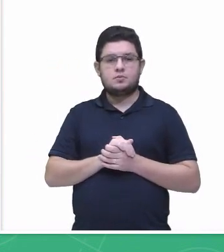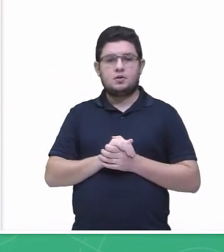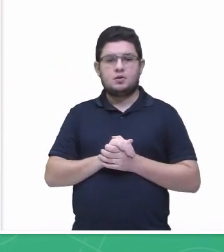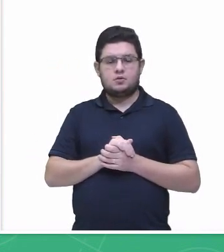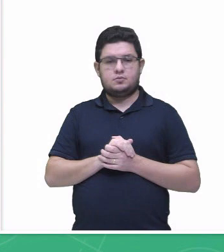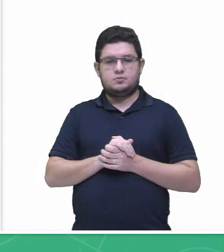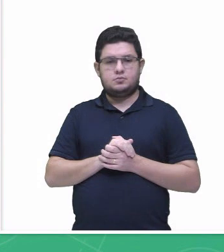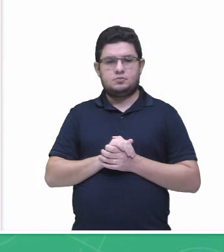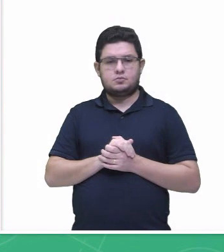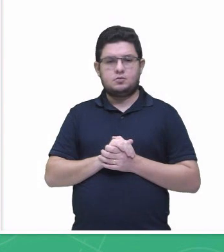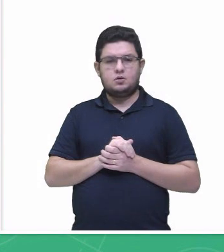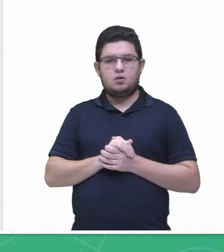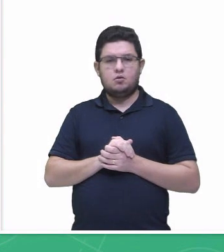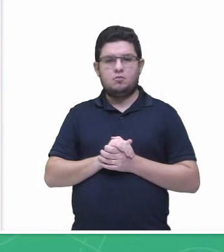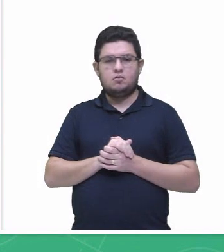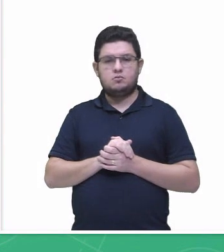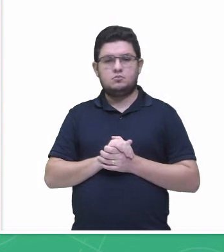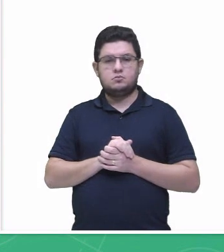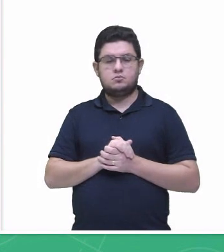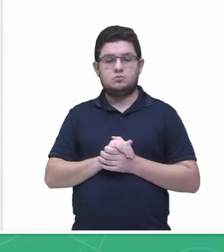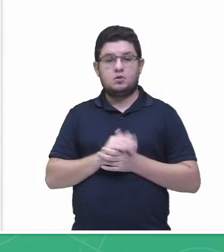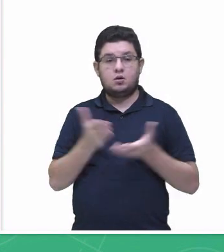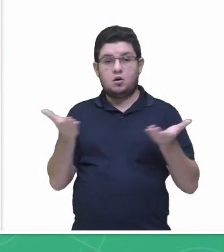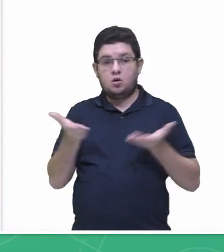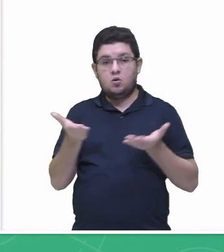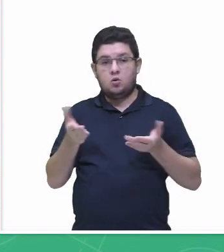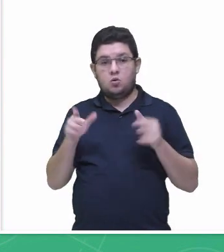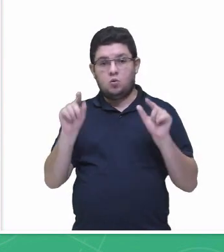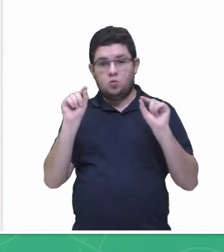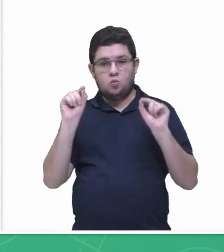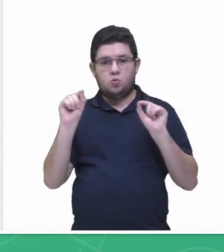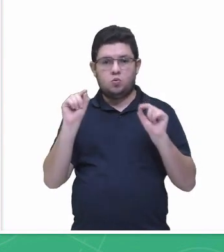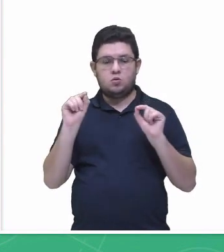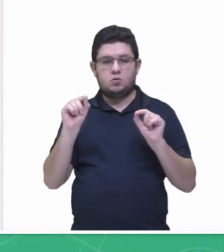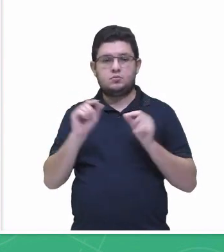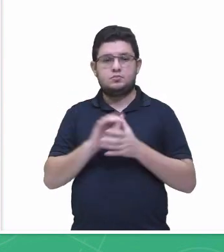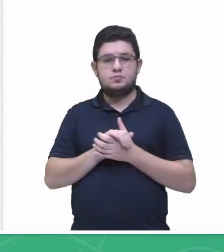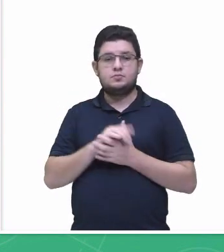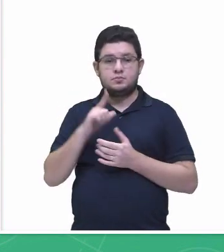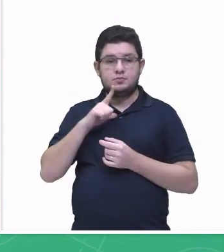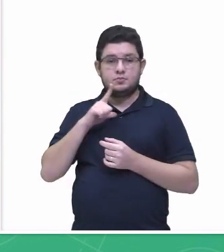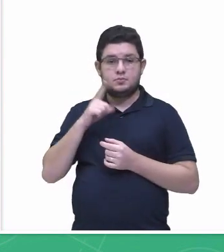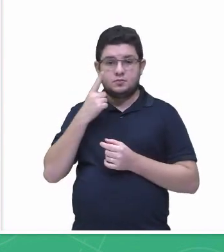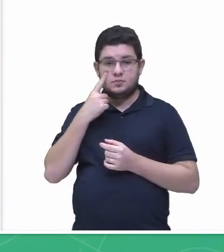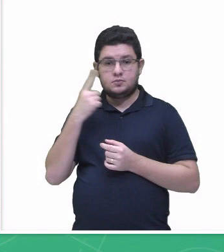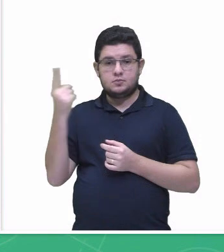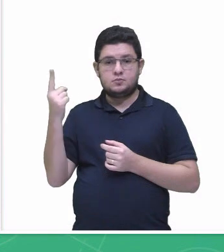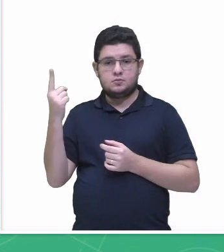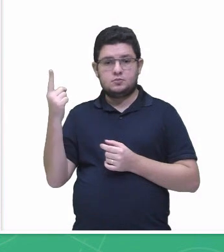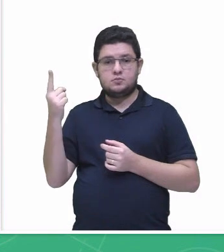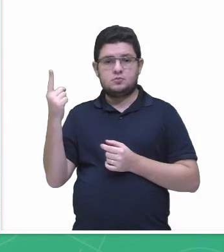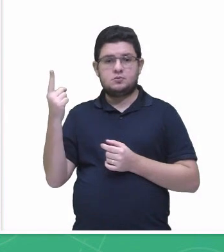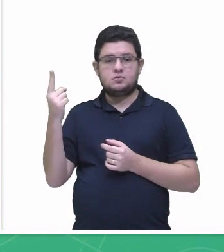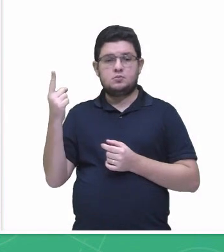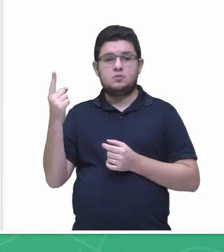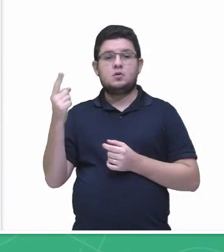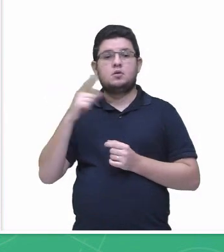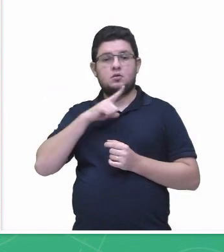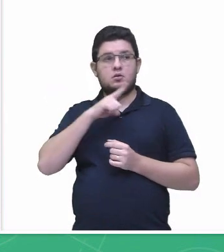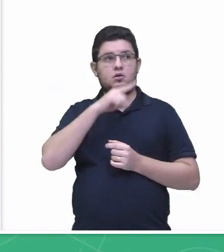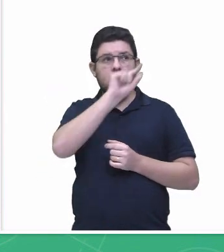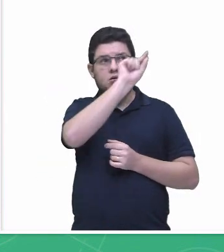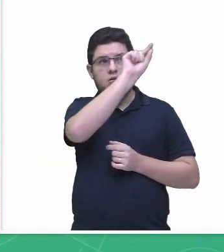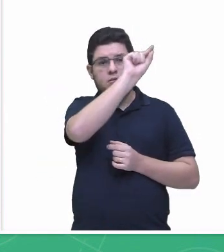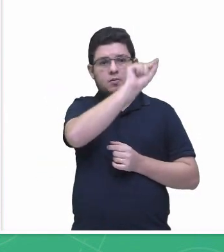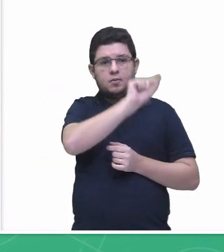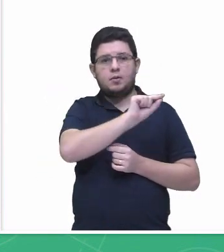algarismo, aliás, reparem que agora a nossa coluna direita possui apenas 5 números. Por quê?